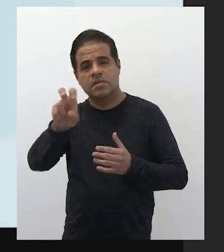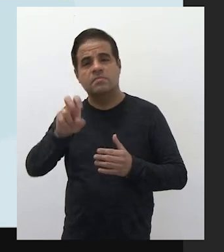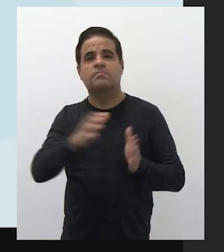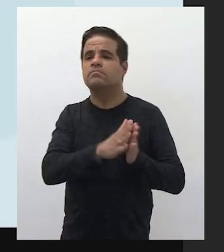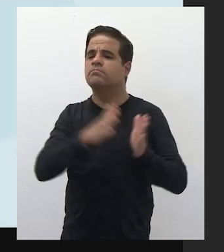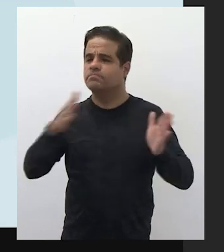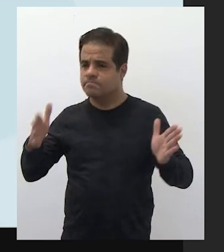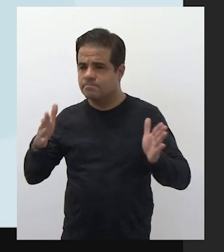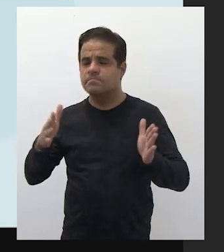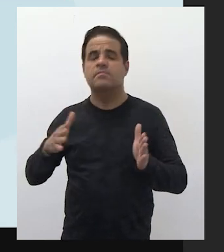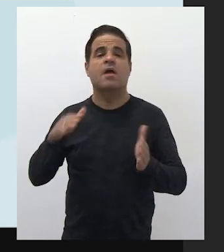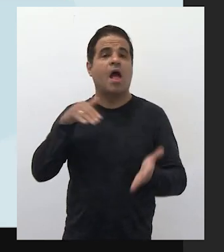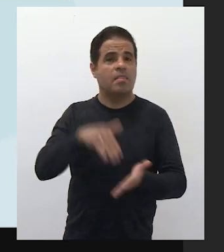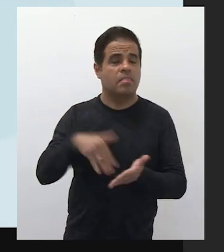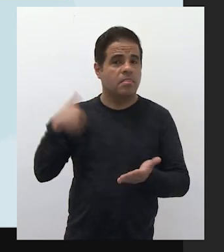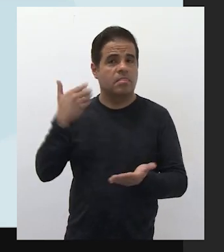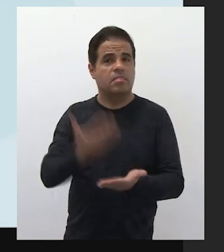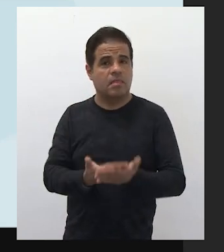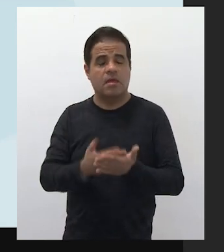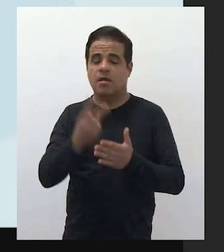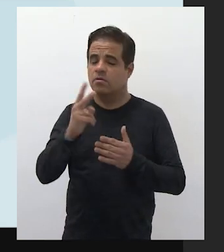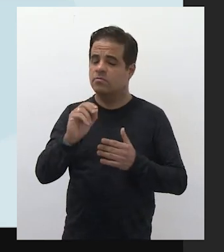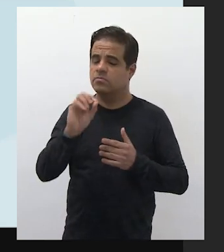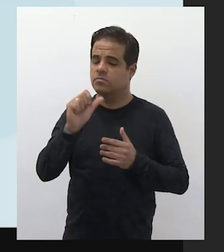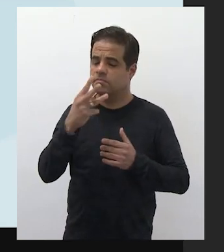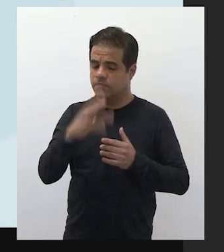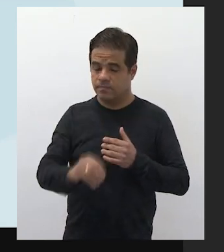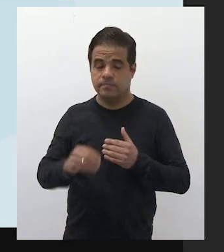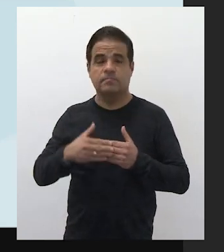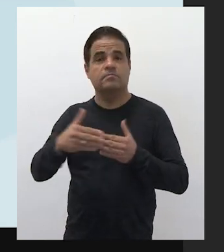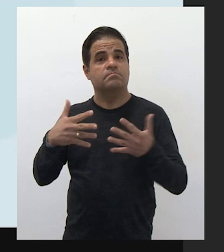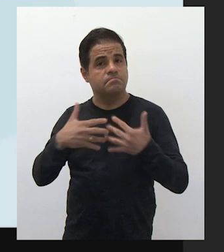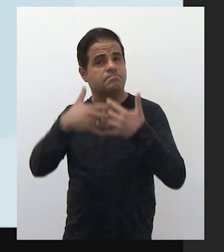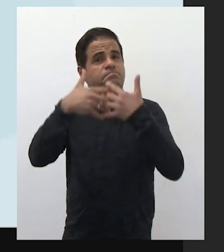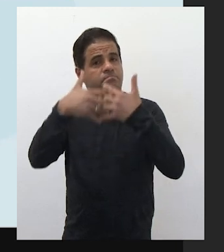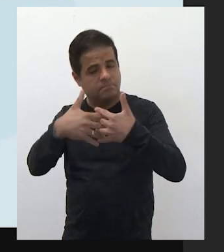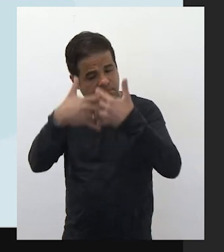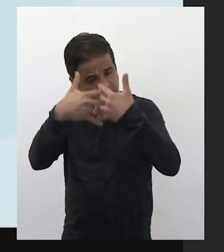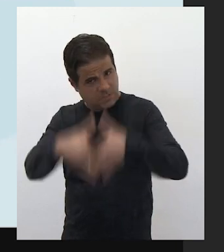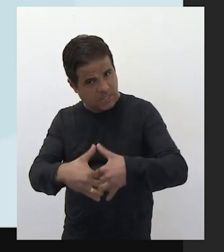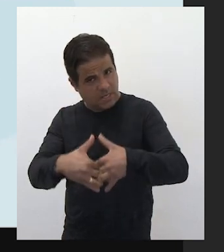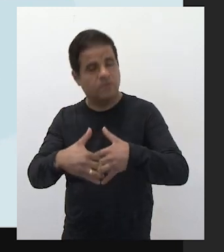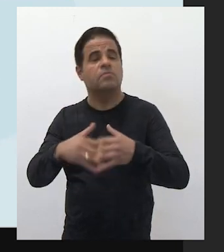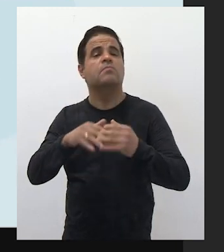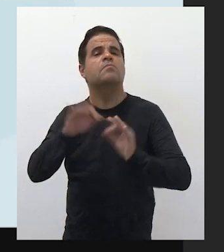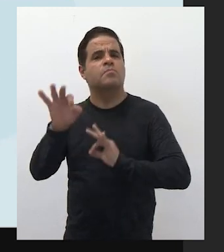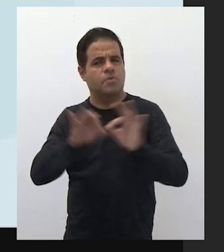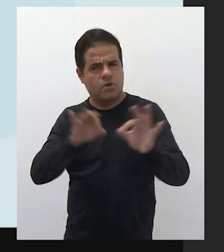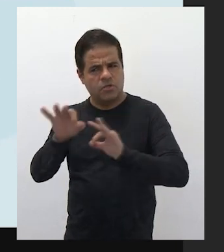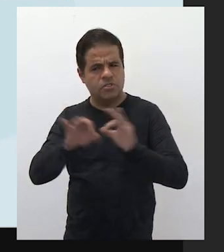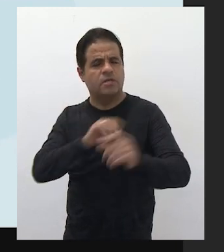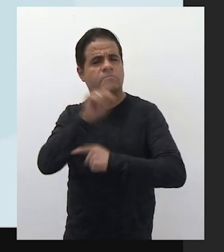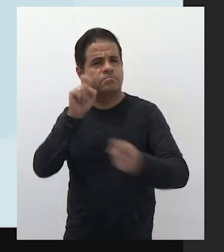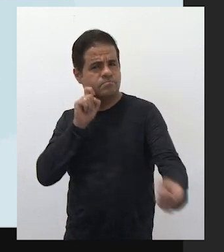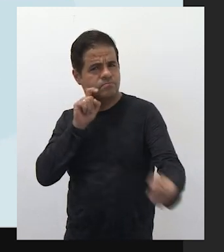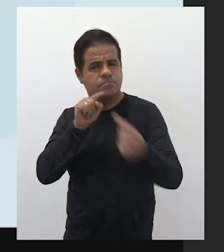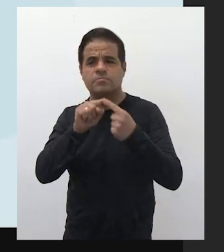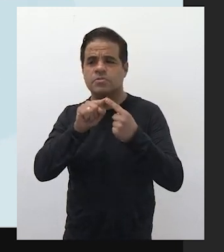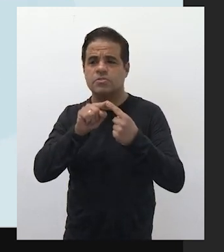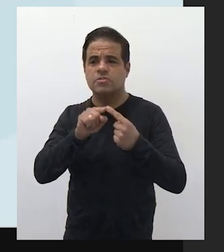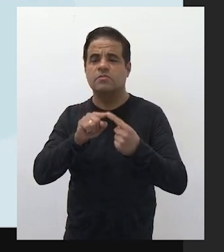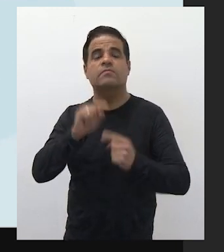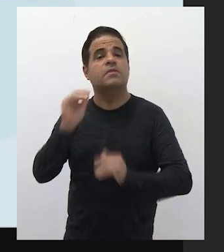desde 2015 até 2030, nós estamos engajados nesse projeto dos Objetivos